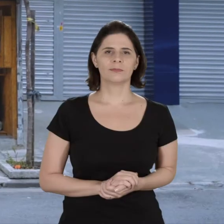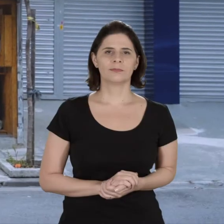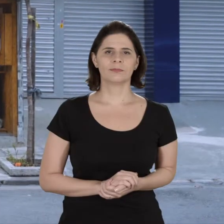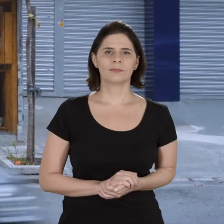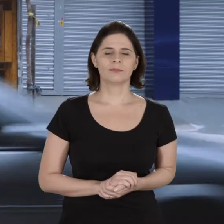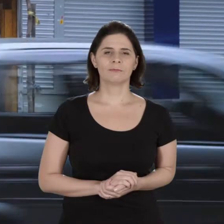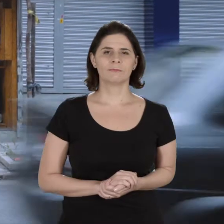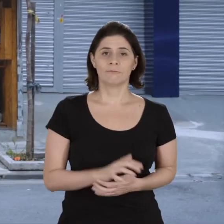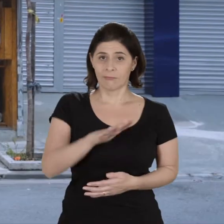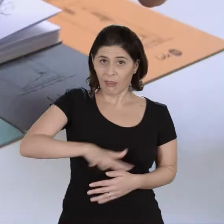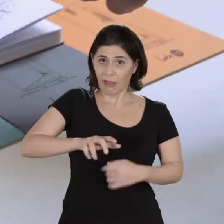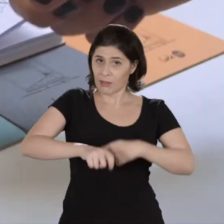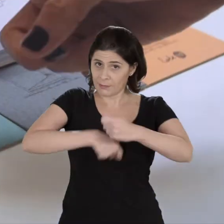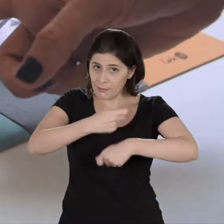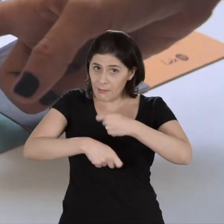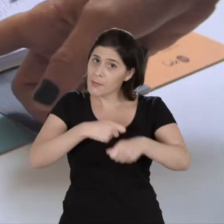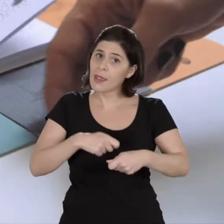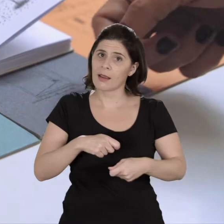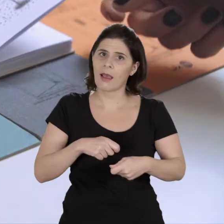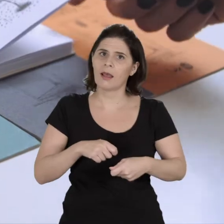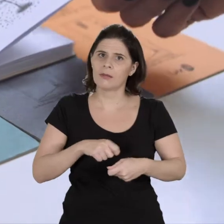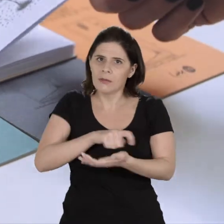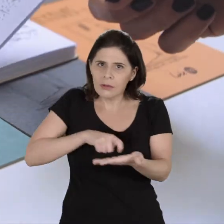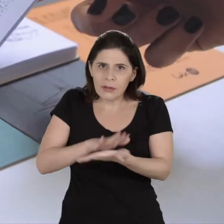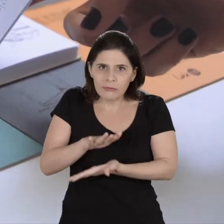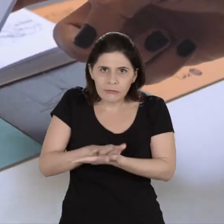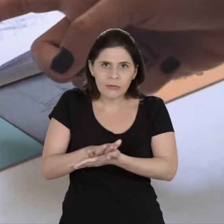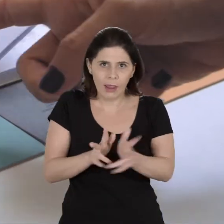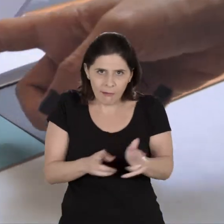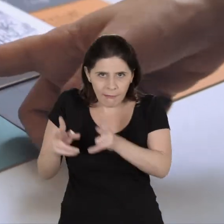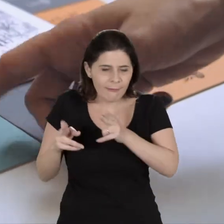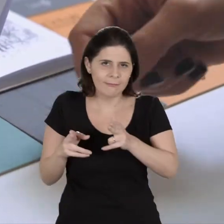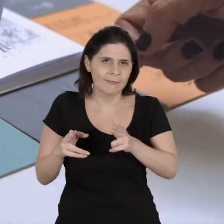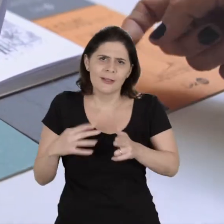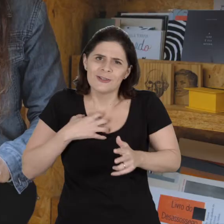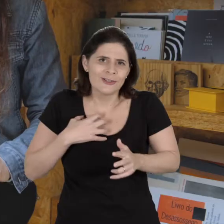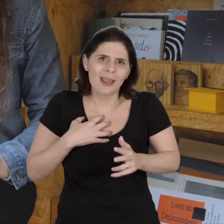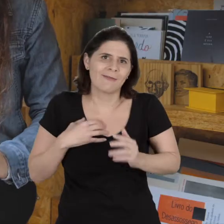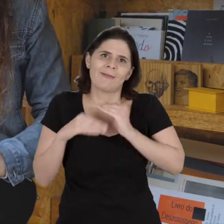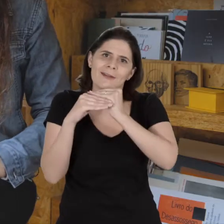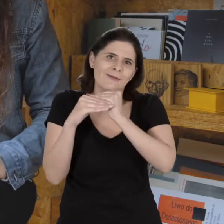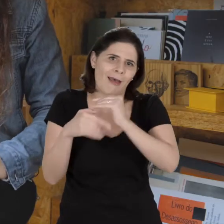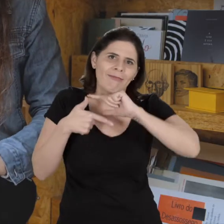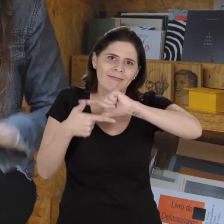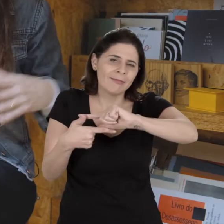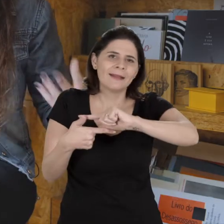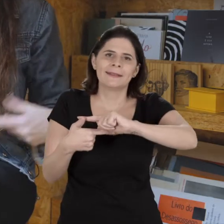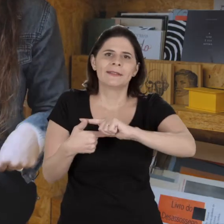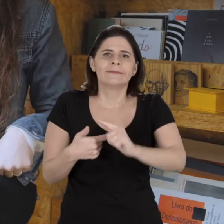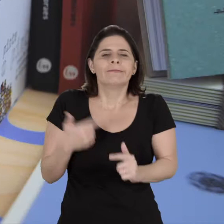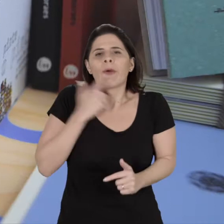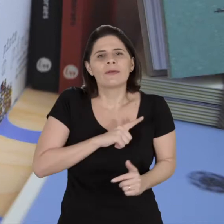O mercado editorial tradicional, pela estrutura que eles têm, não dá para experimentar com os projetos gráficos, com